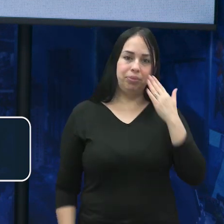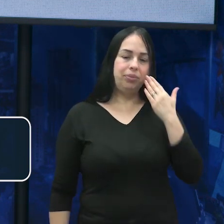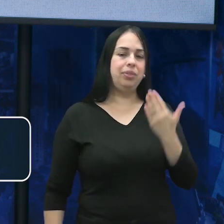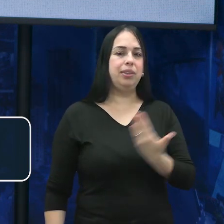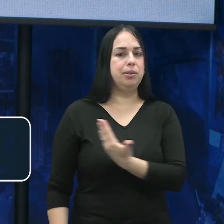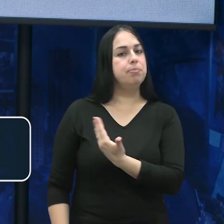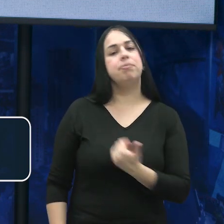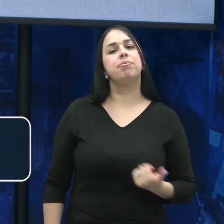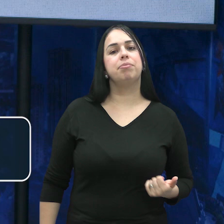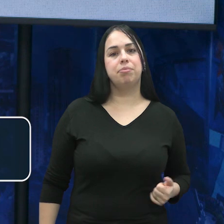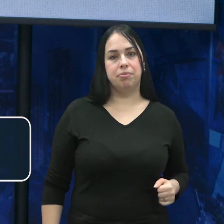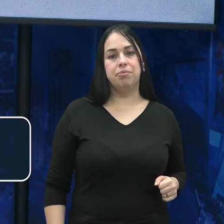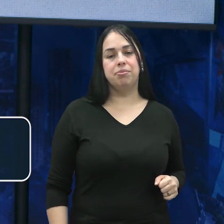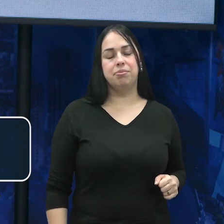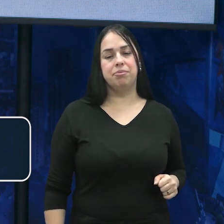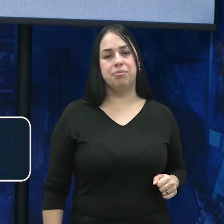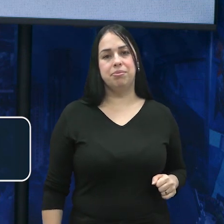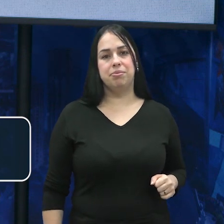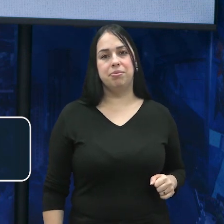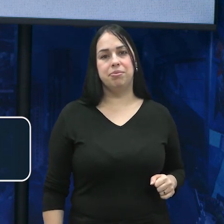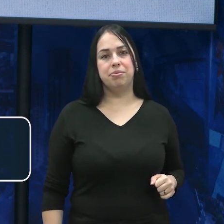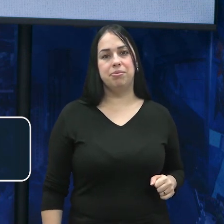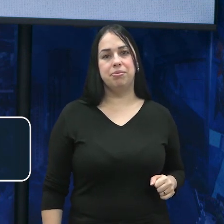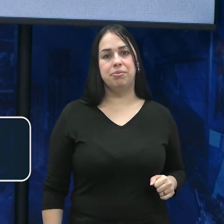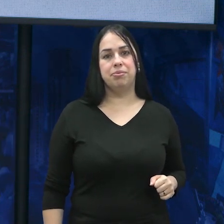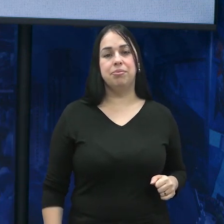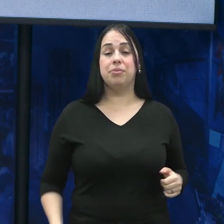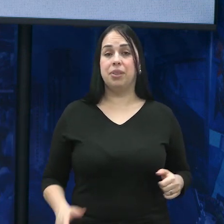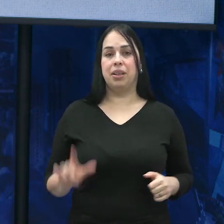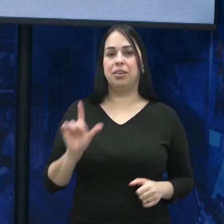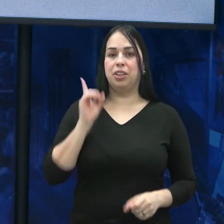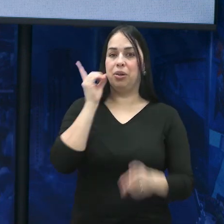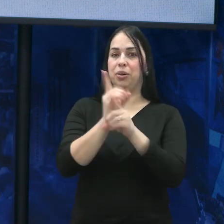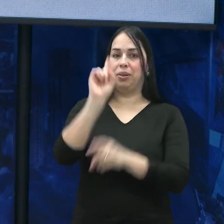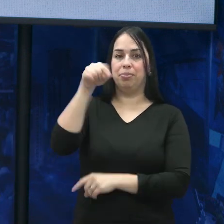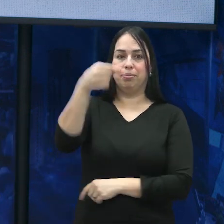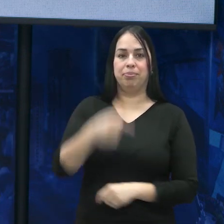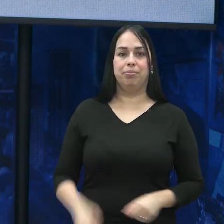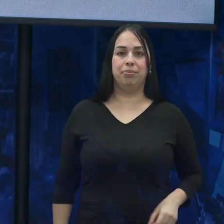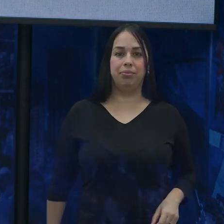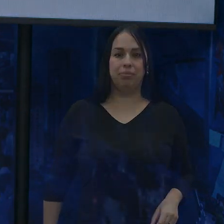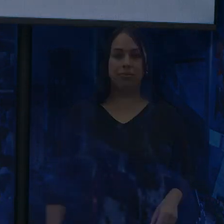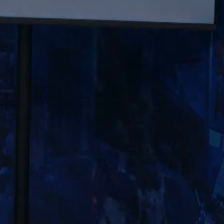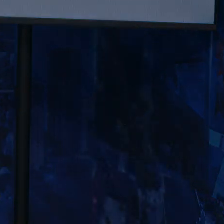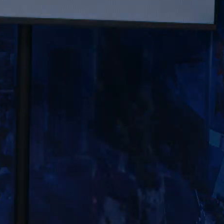em youtube.com/TV Câmara SJC. Até a próxima!